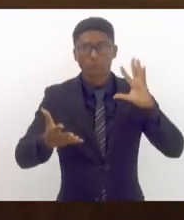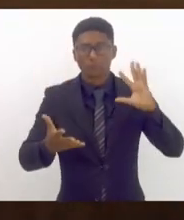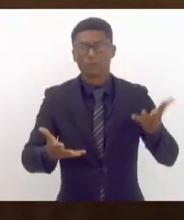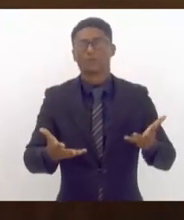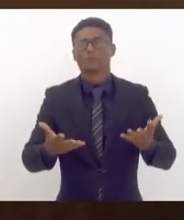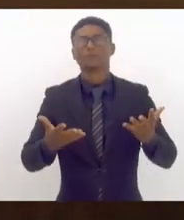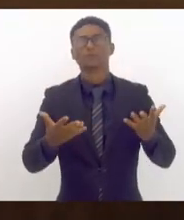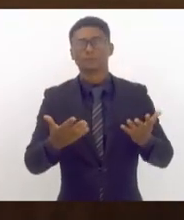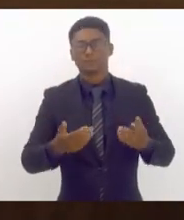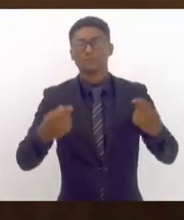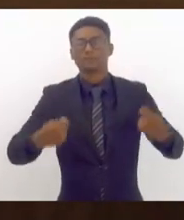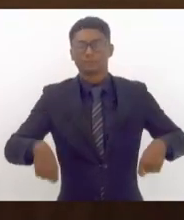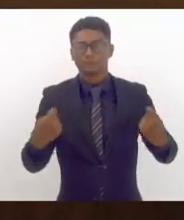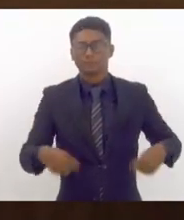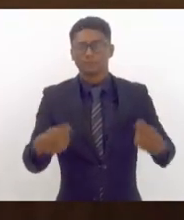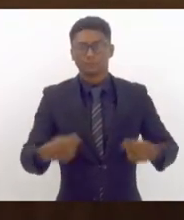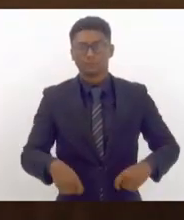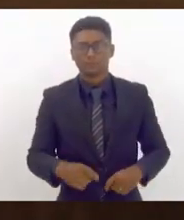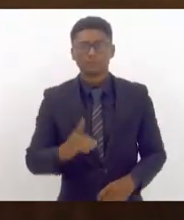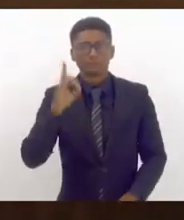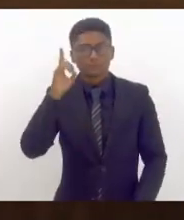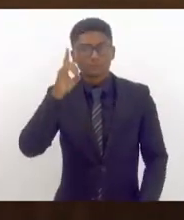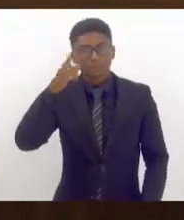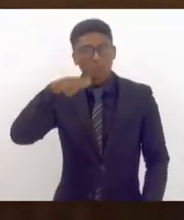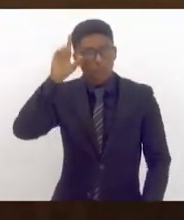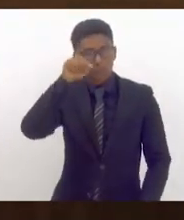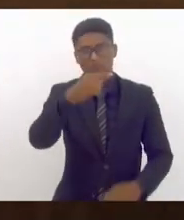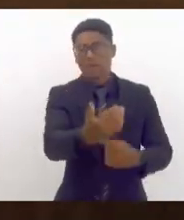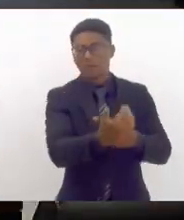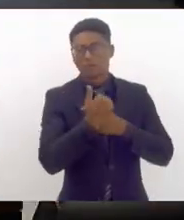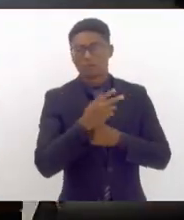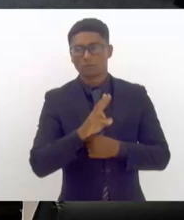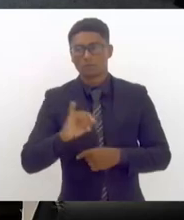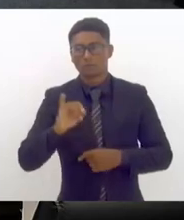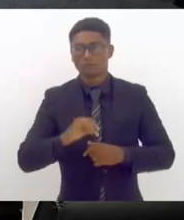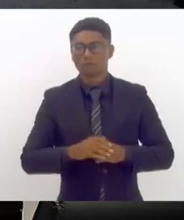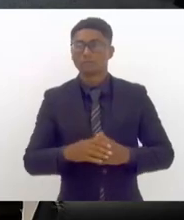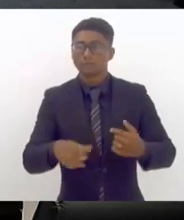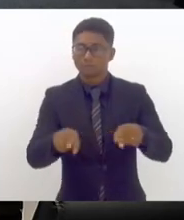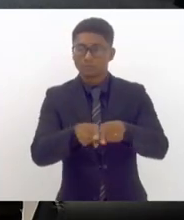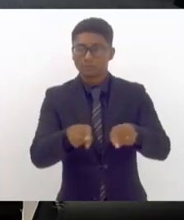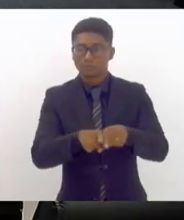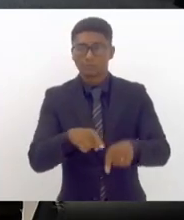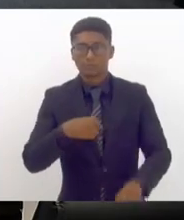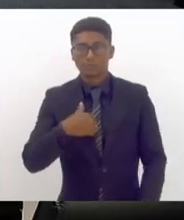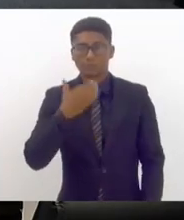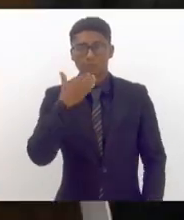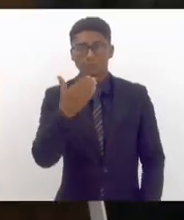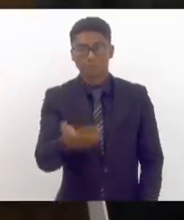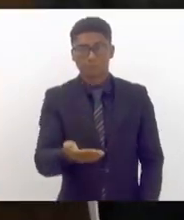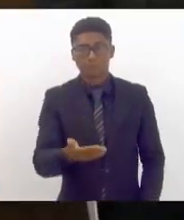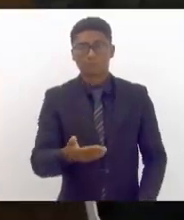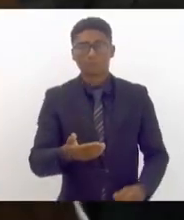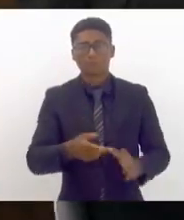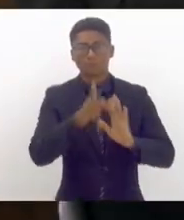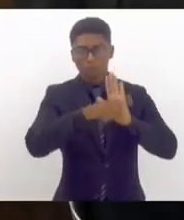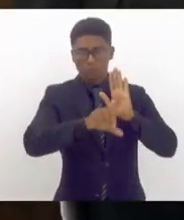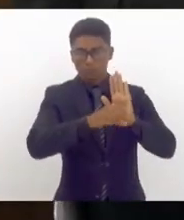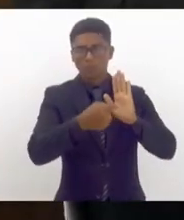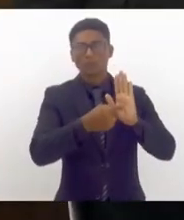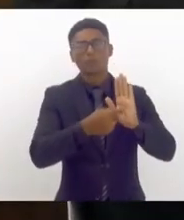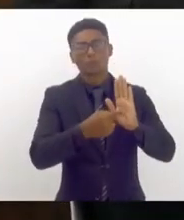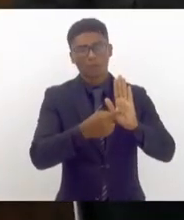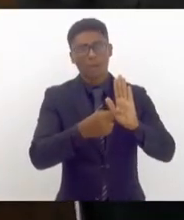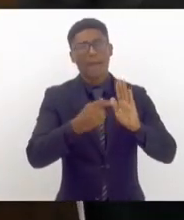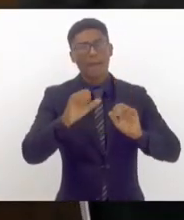posteriormente, de outra forma, com a orientação do deputado Luiz Paulo. E peço, né, defendo o projeto para que ele seja